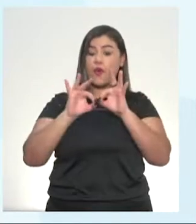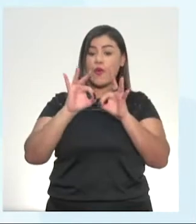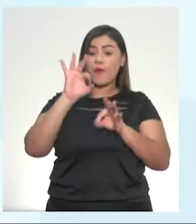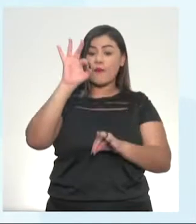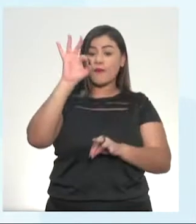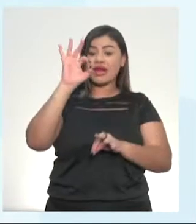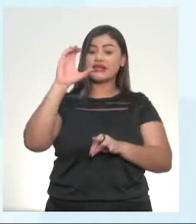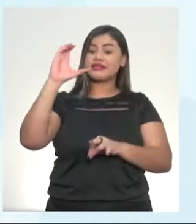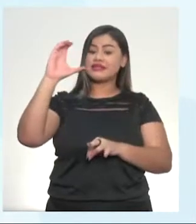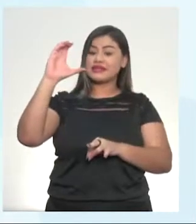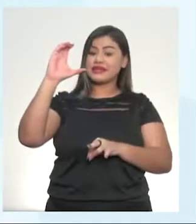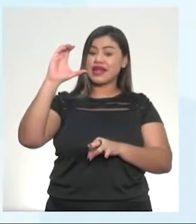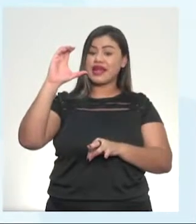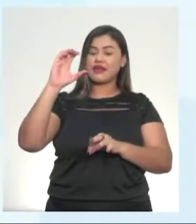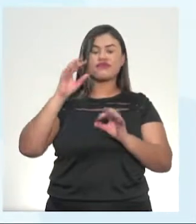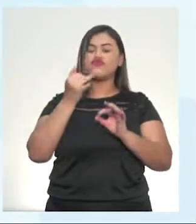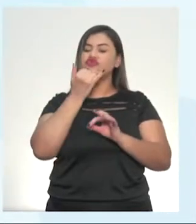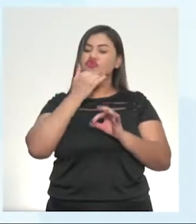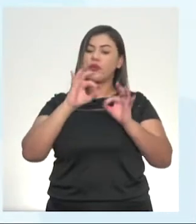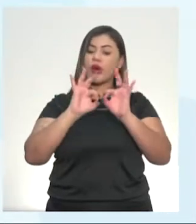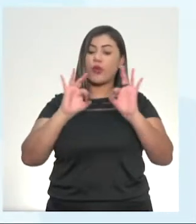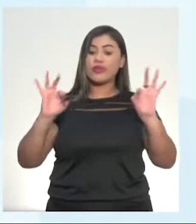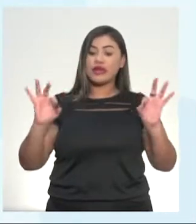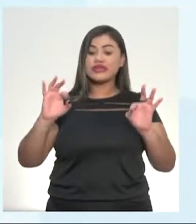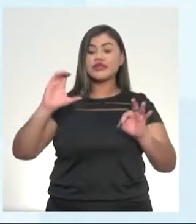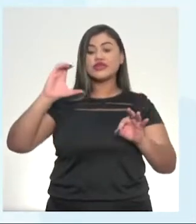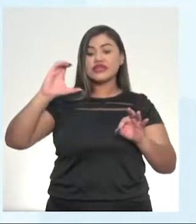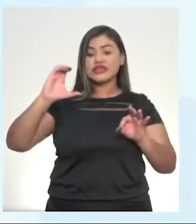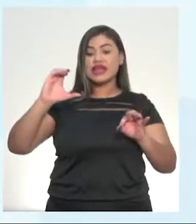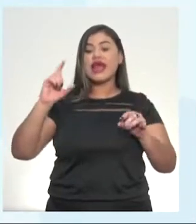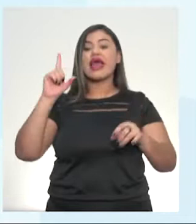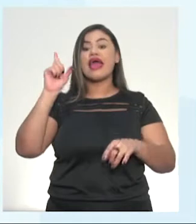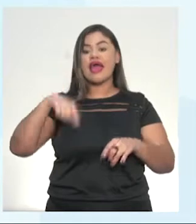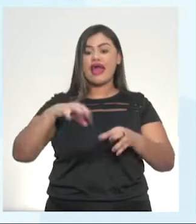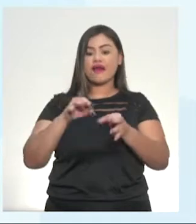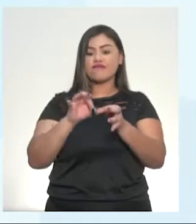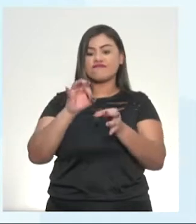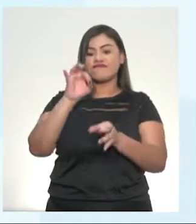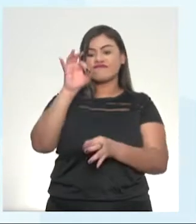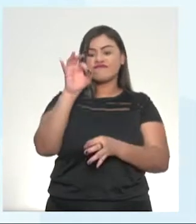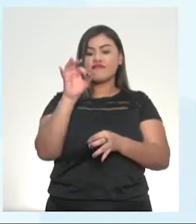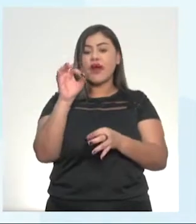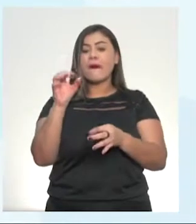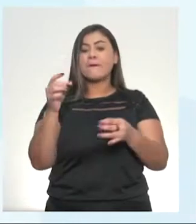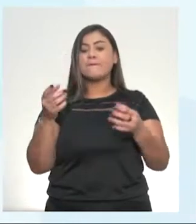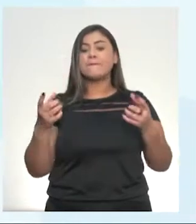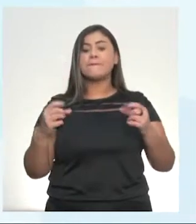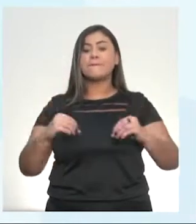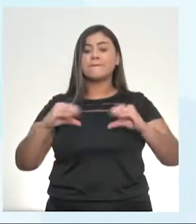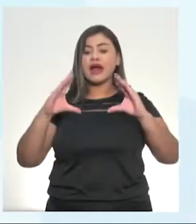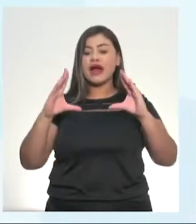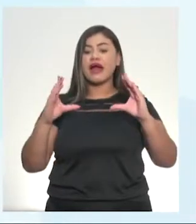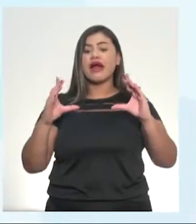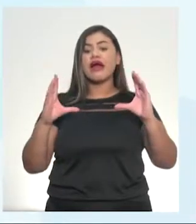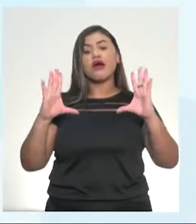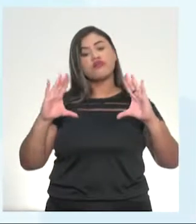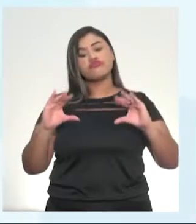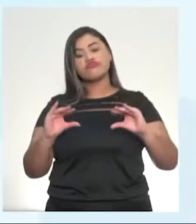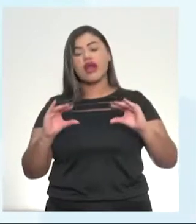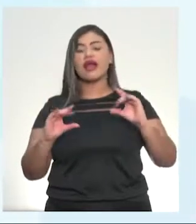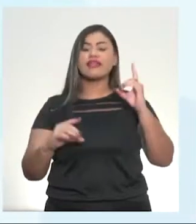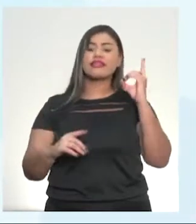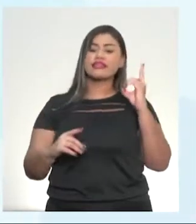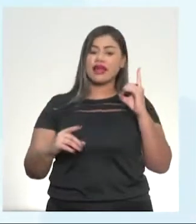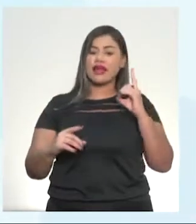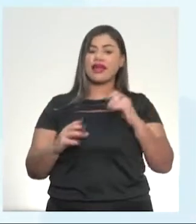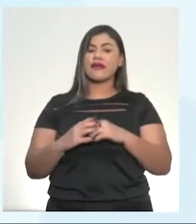C é diretamente proporcional ao diâmetro D. Então, qual alternativa é correta?